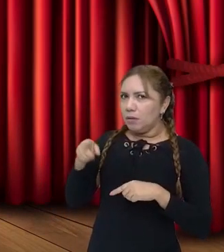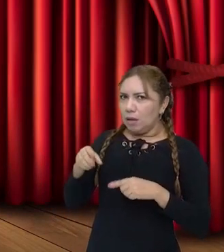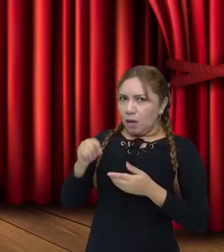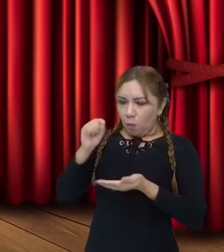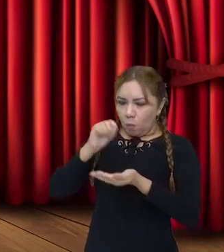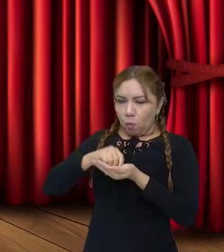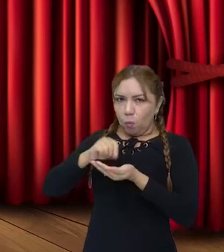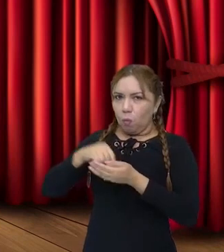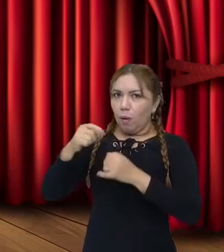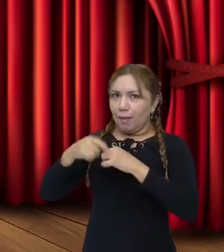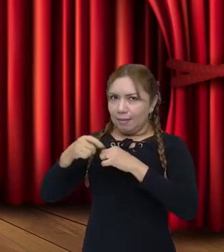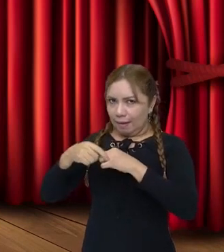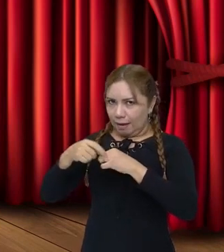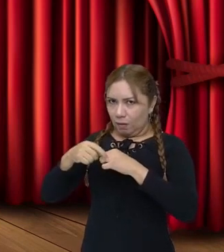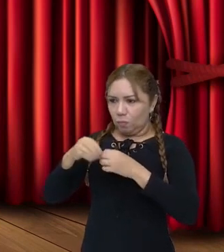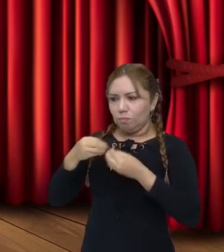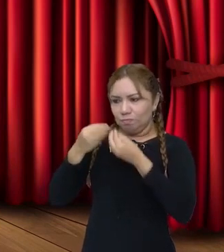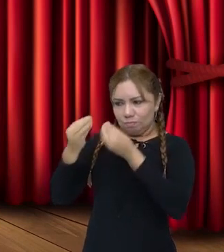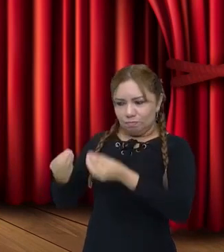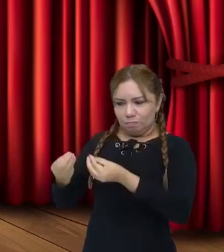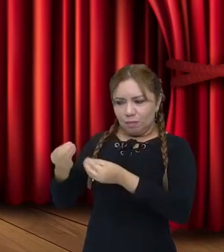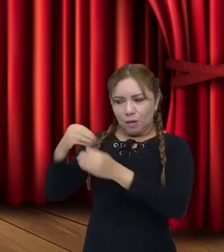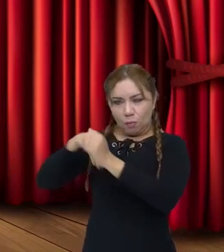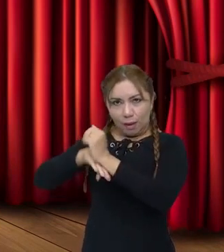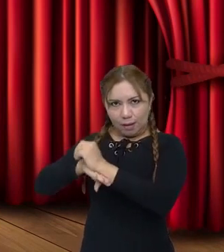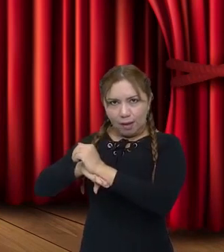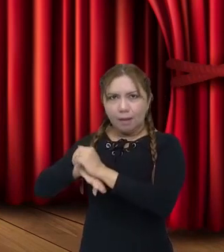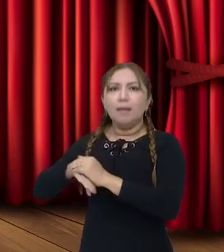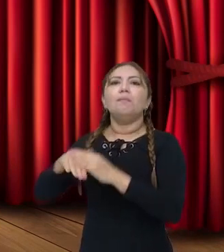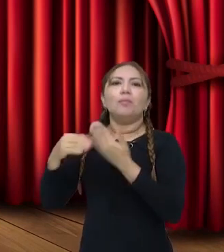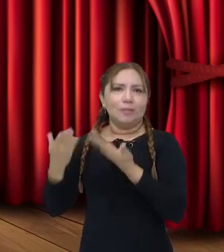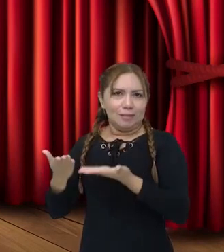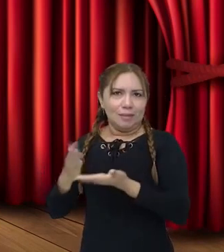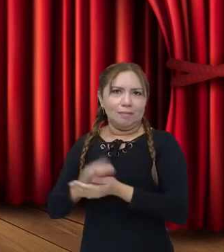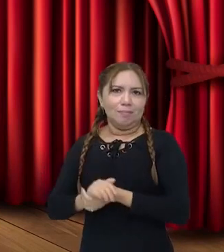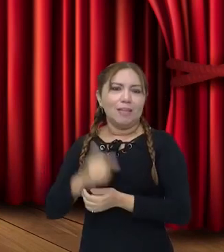a imagem 2 é a segunda imagem,